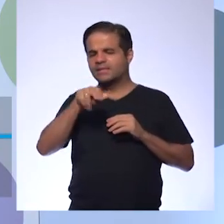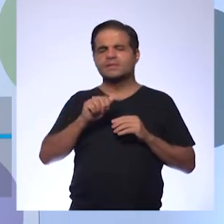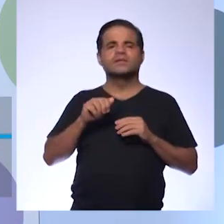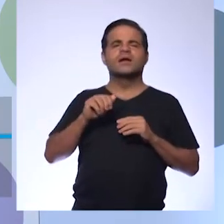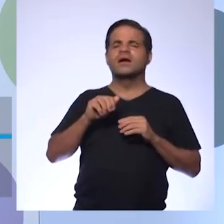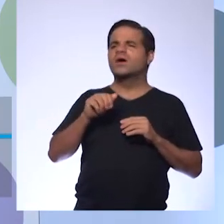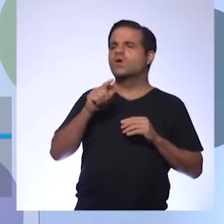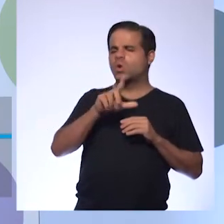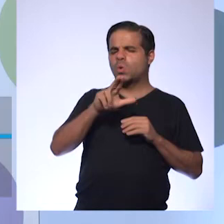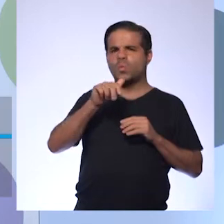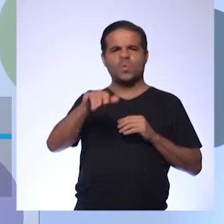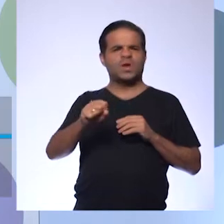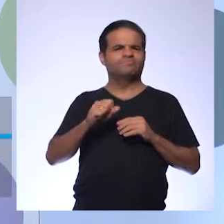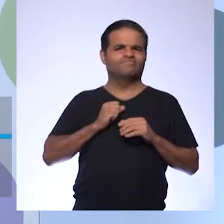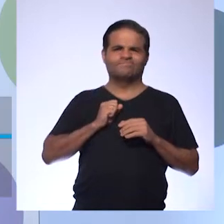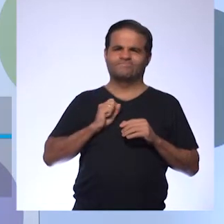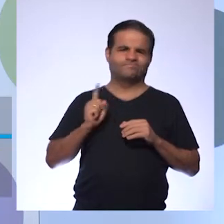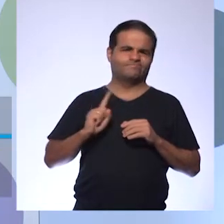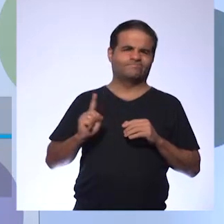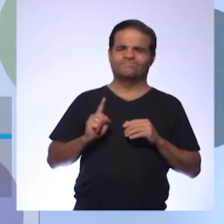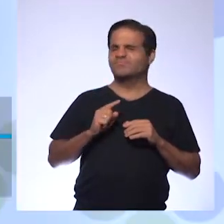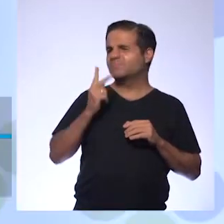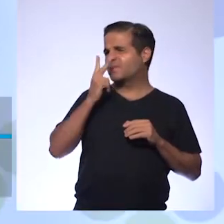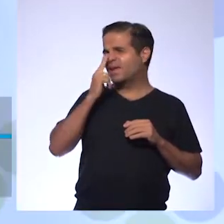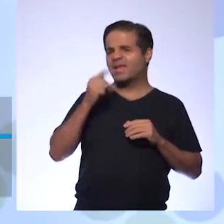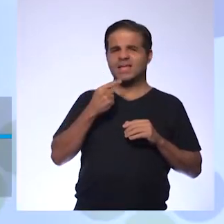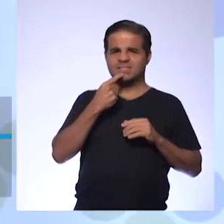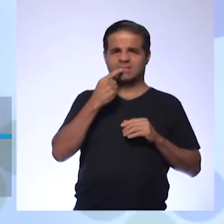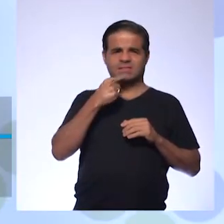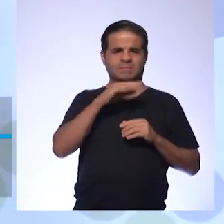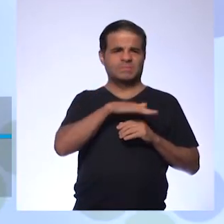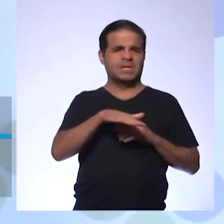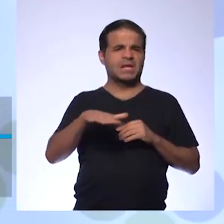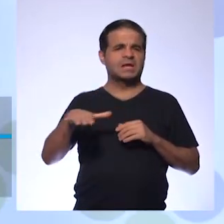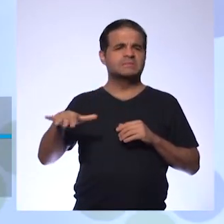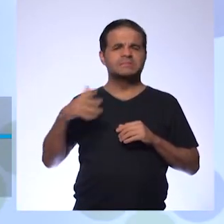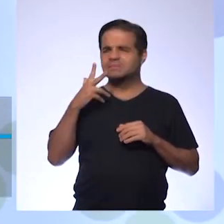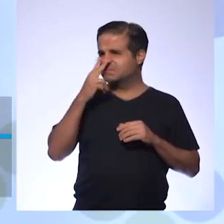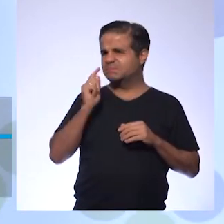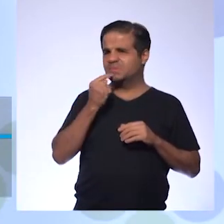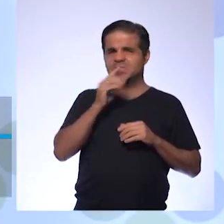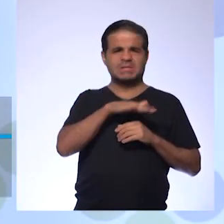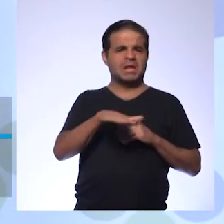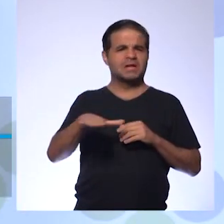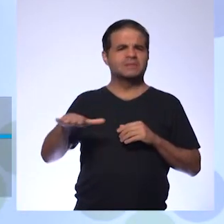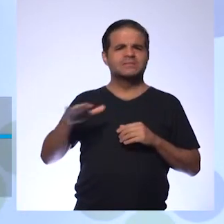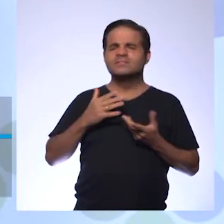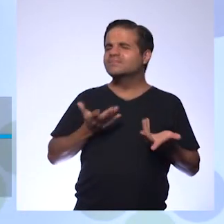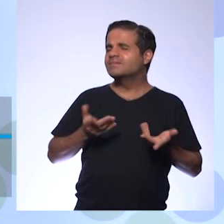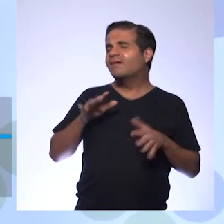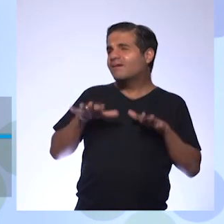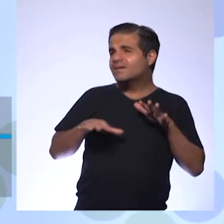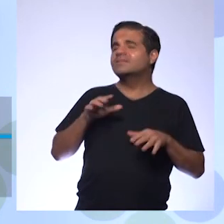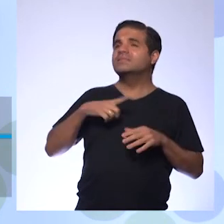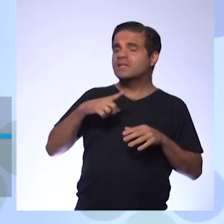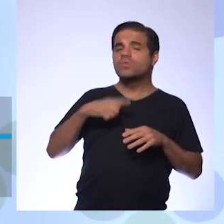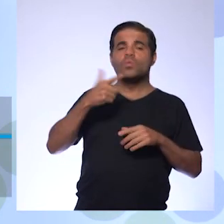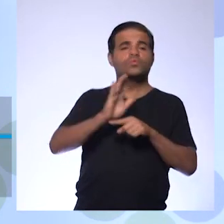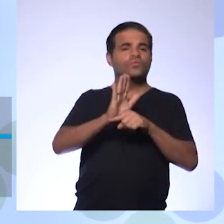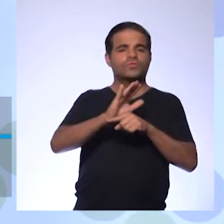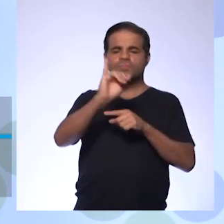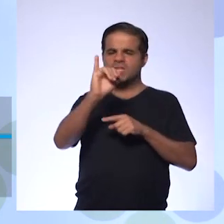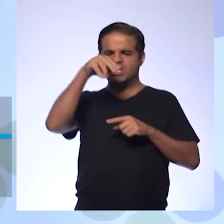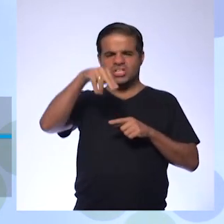muito, acho infantil. Gostou dessa? Infantil. Olha, eu acho, às vezes, né? Tem o Indiana Jones, que ele tem